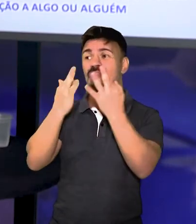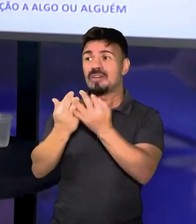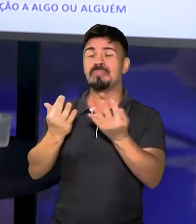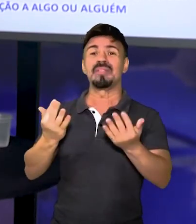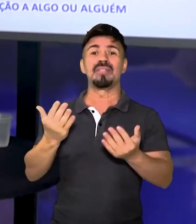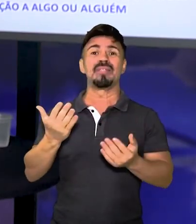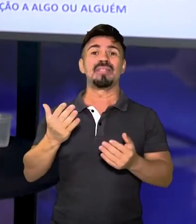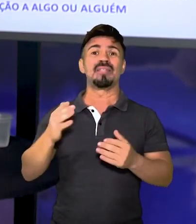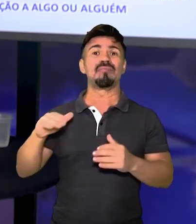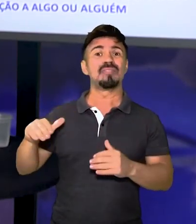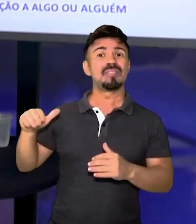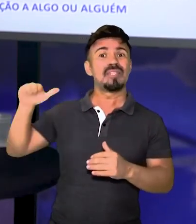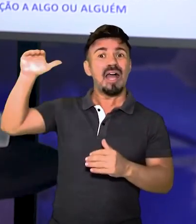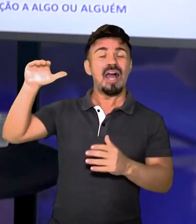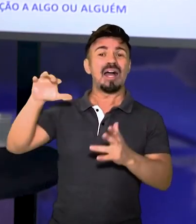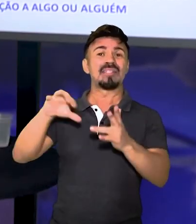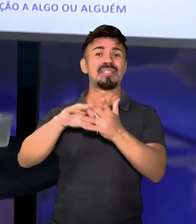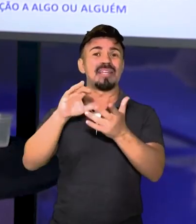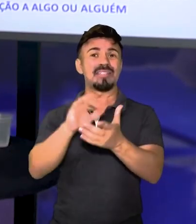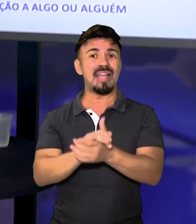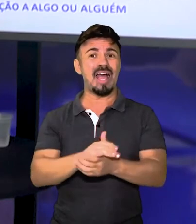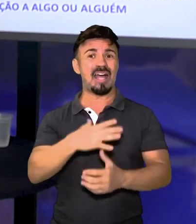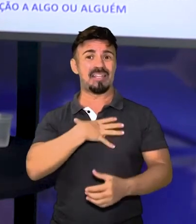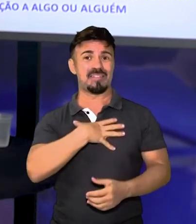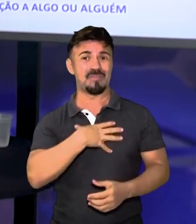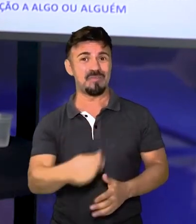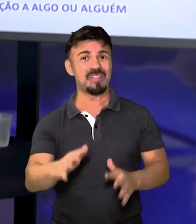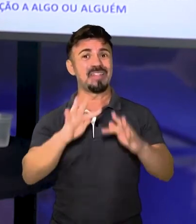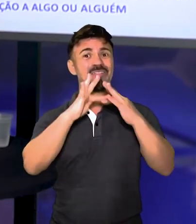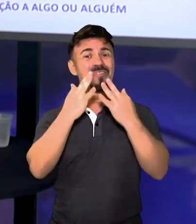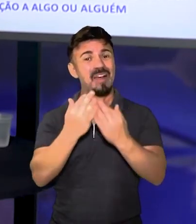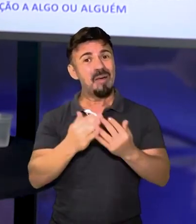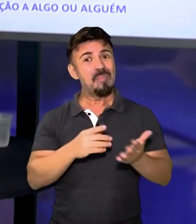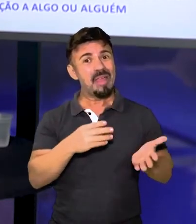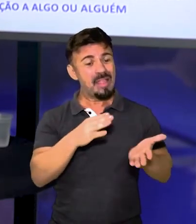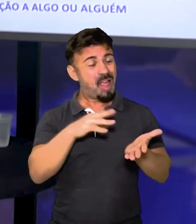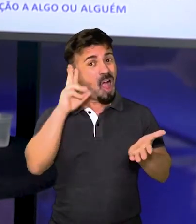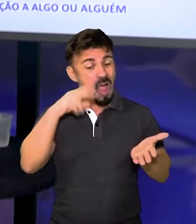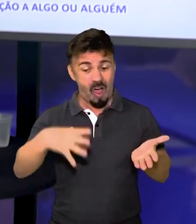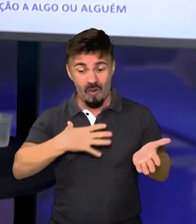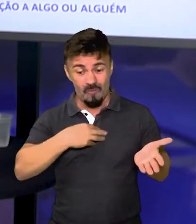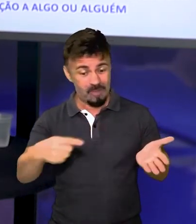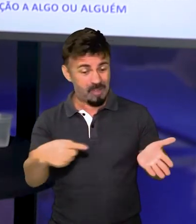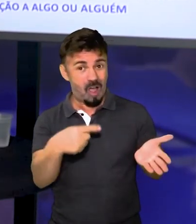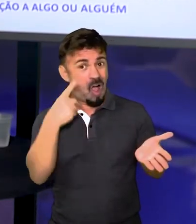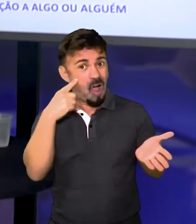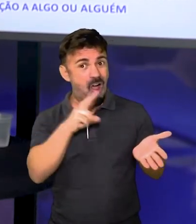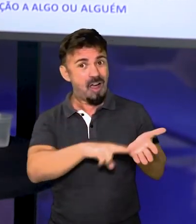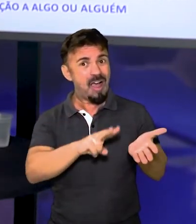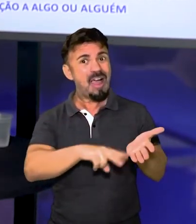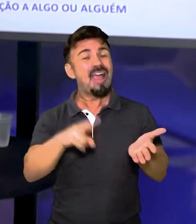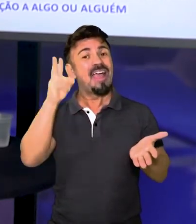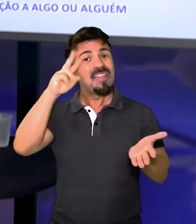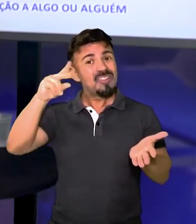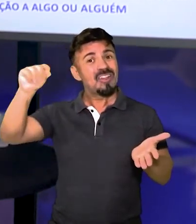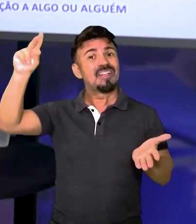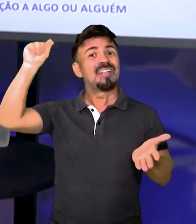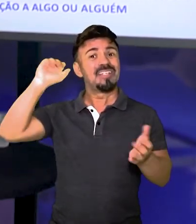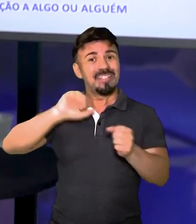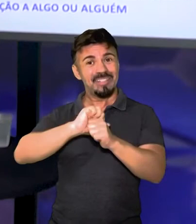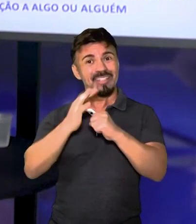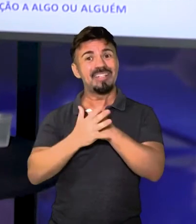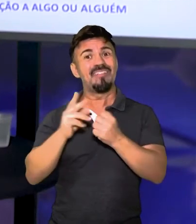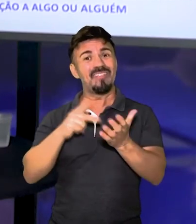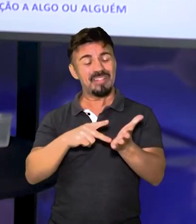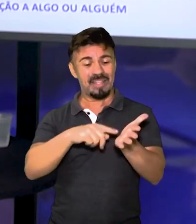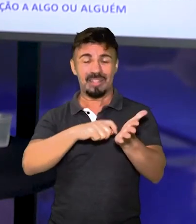futuramente você passaria para sua família, quando você estivesse maior, você casasse, mostrasse para os seus filhos. Seria muito interessante isso.